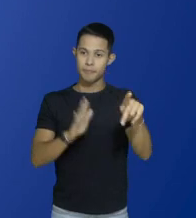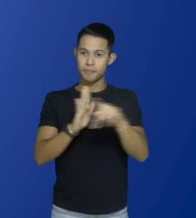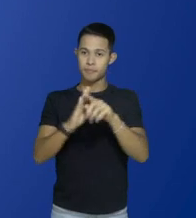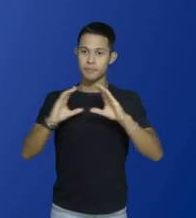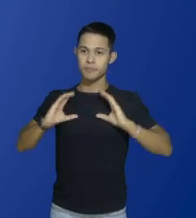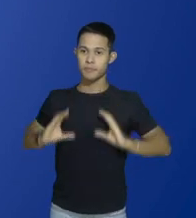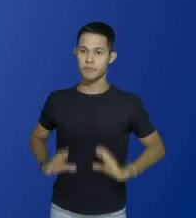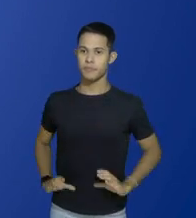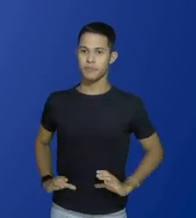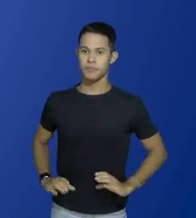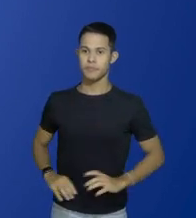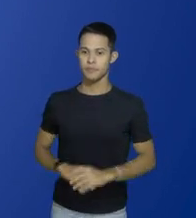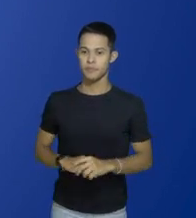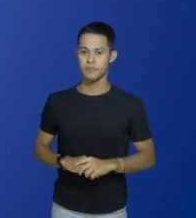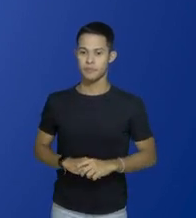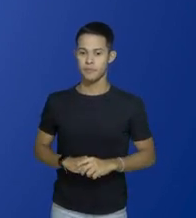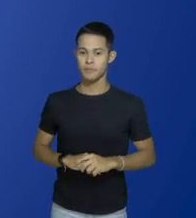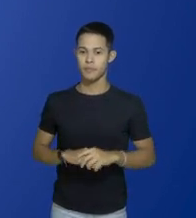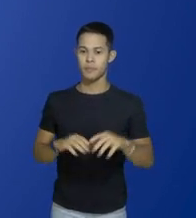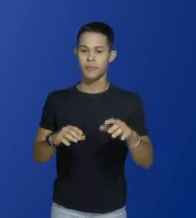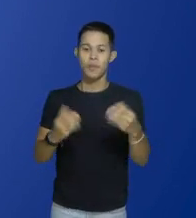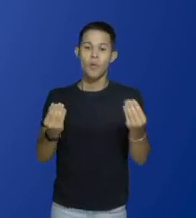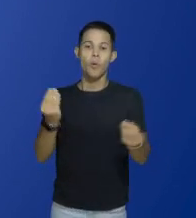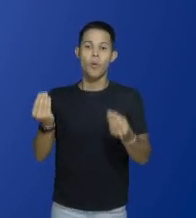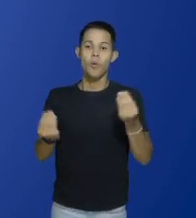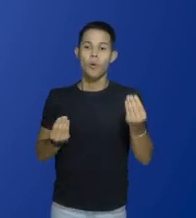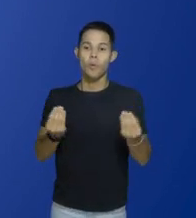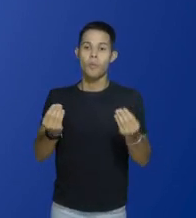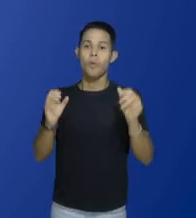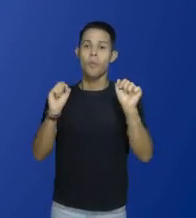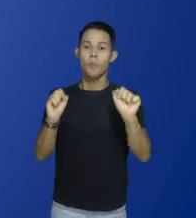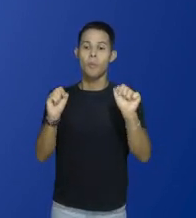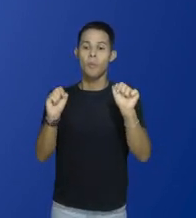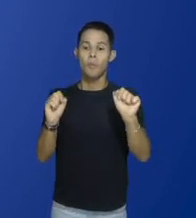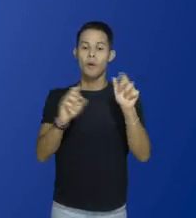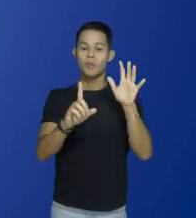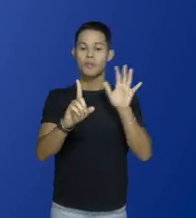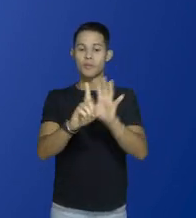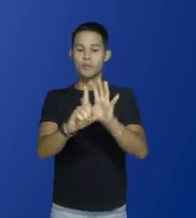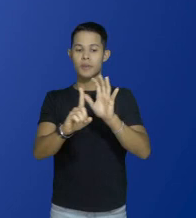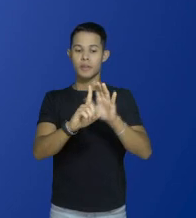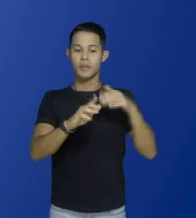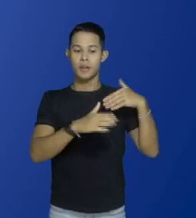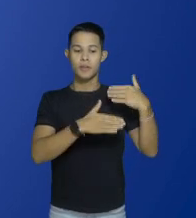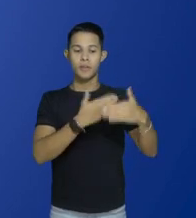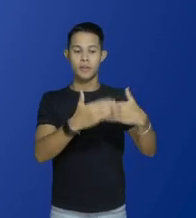né? Mas com condições que podem interferir no processo de aprendizagem.